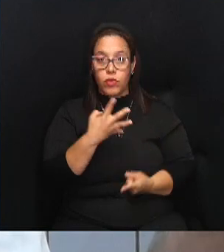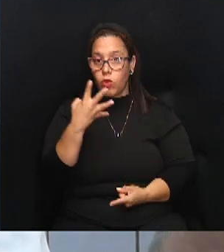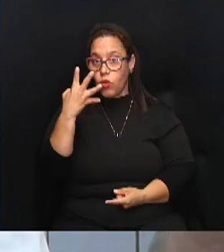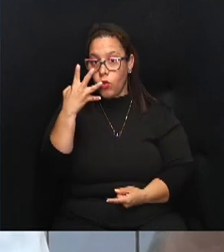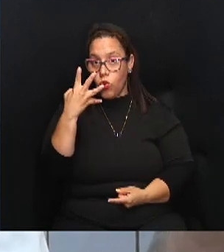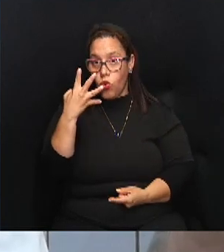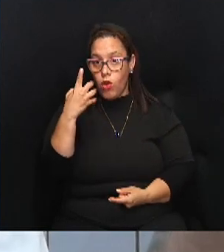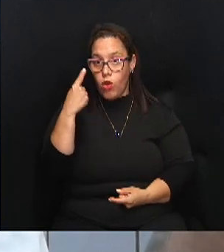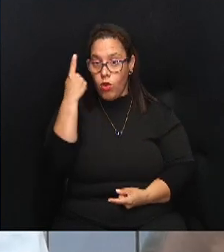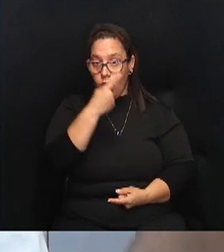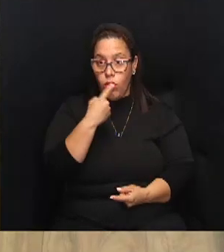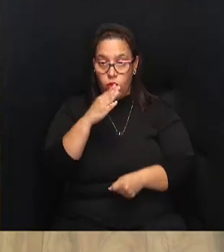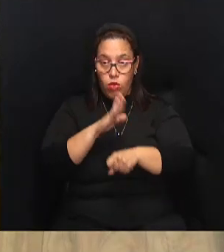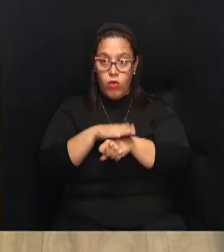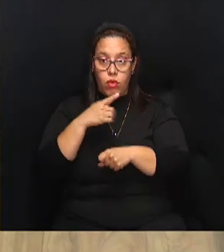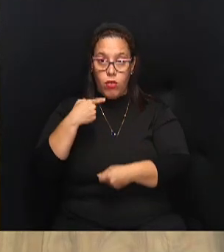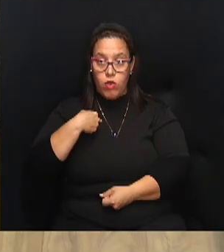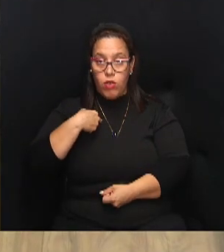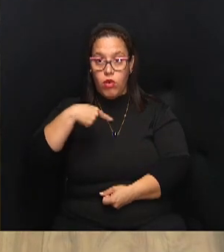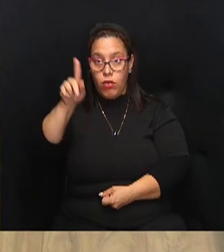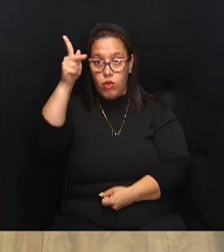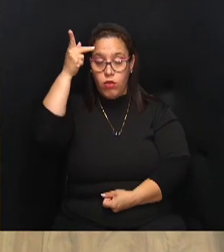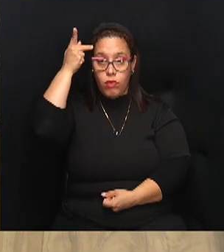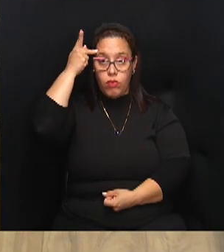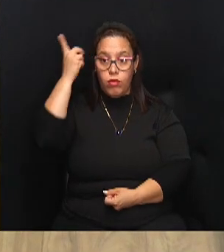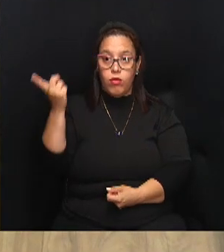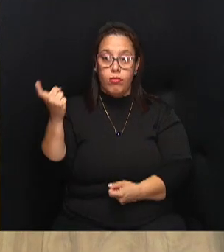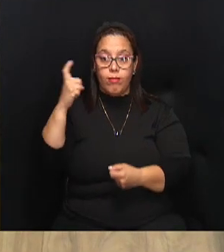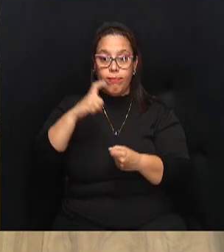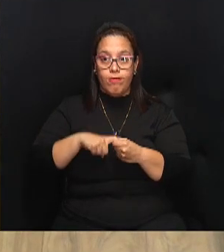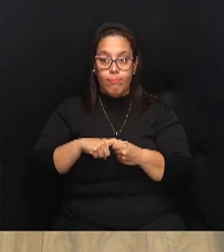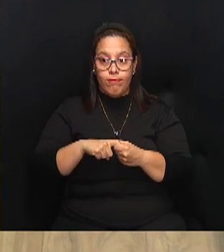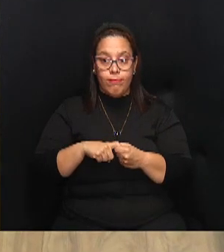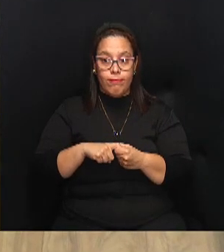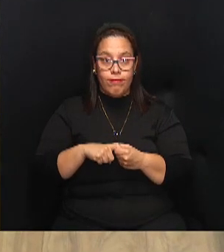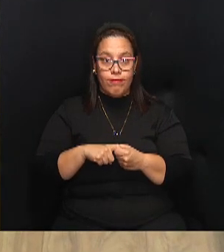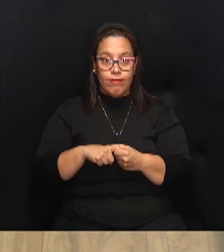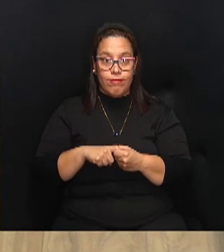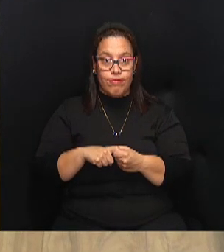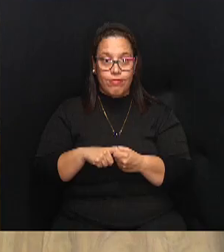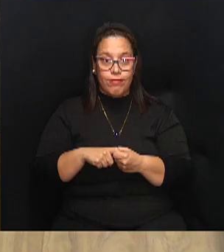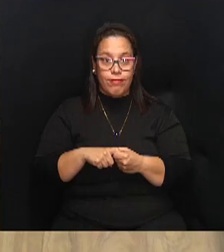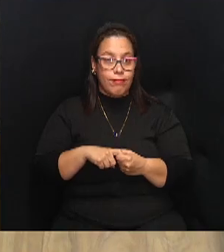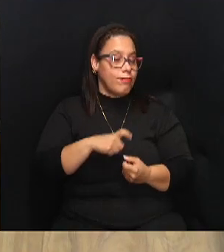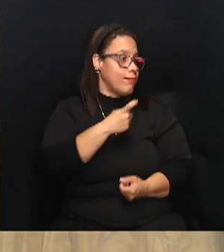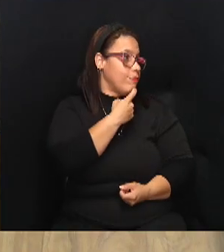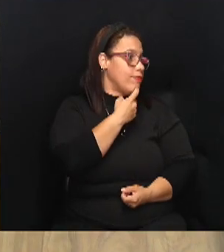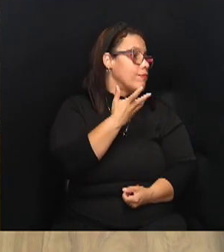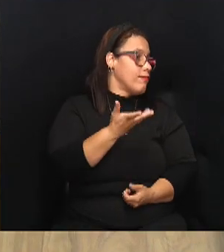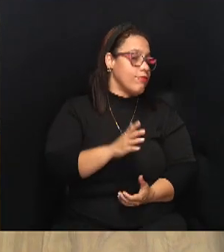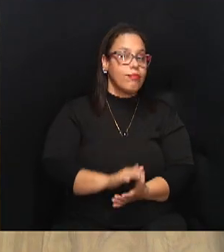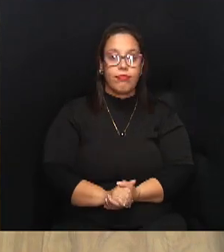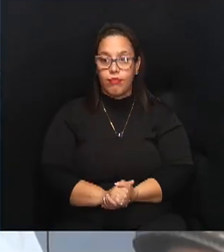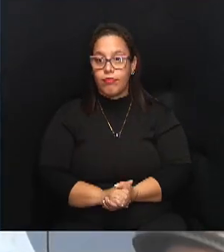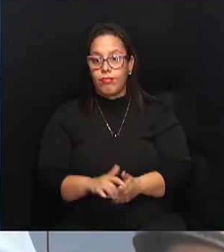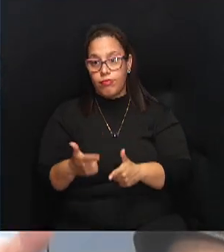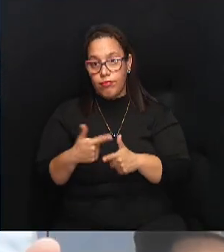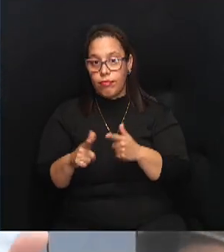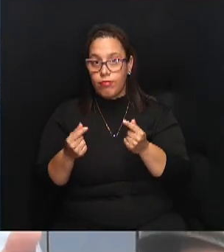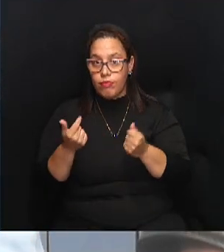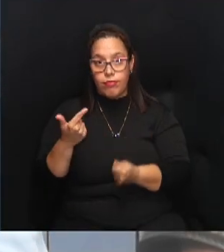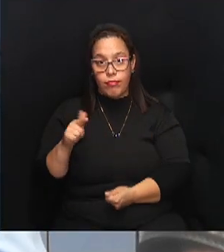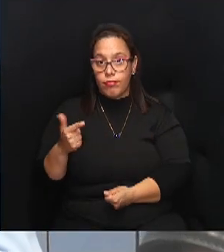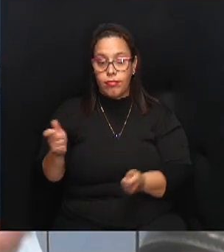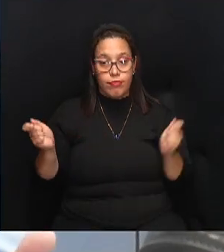a mais empenhados. Que ele vai até São Paulo e volta. Então Ficando em Campinas. Então, às vezes é o problema financeiro por não ter